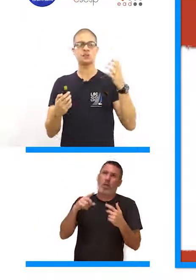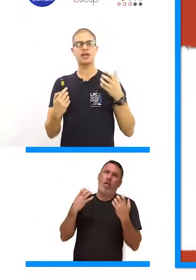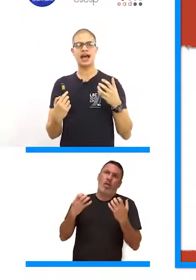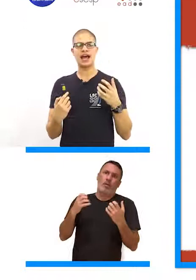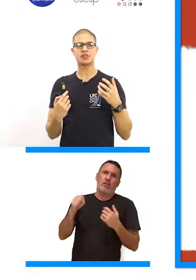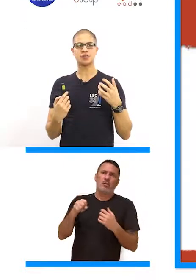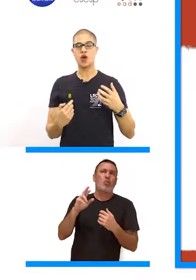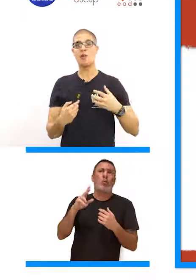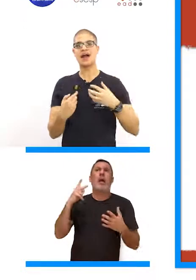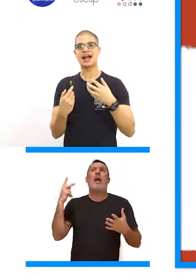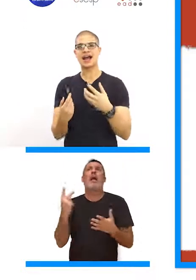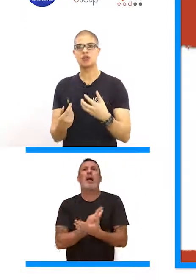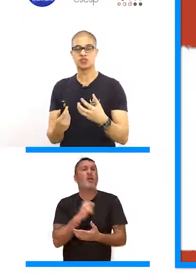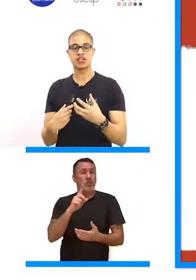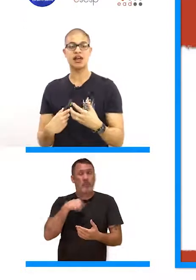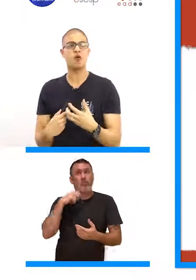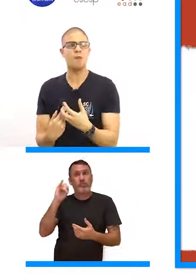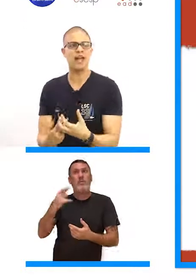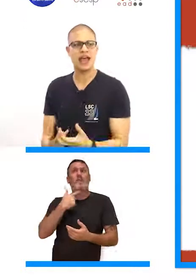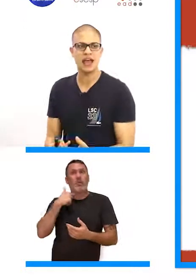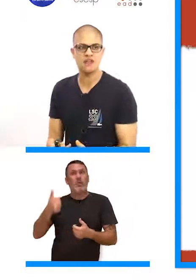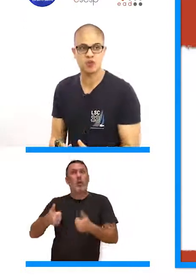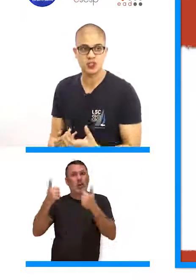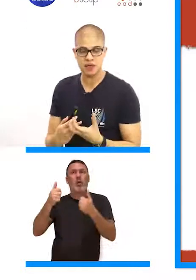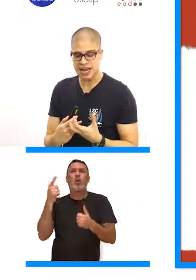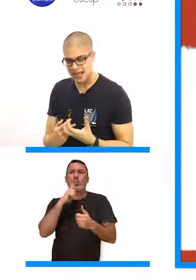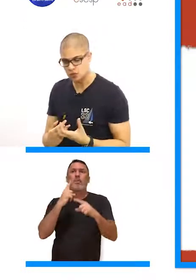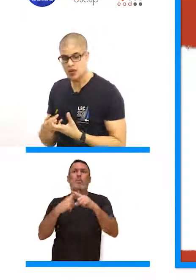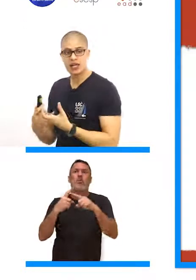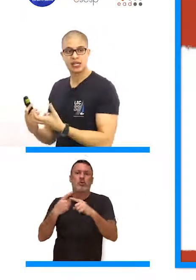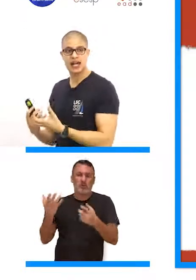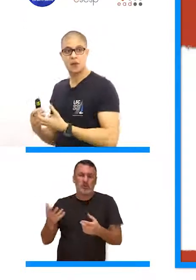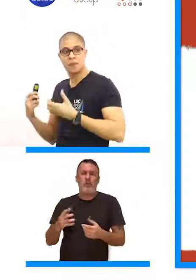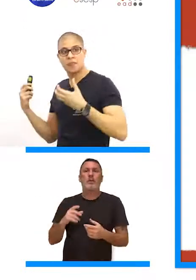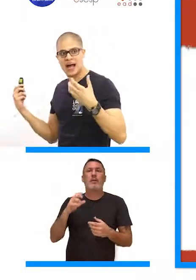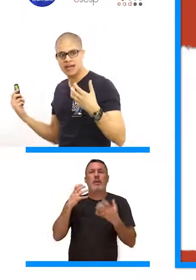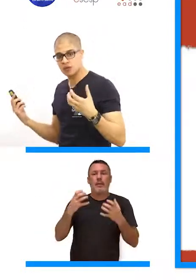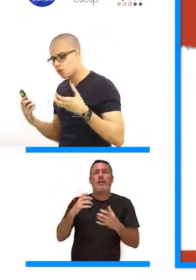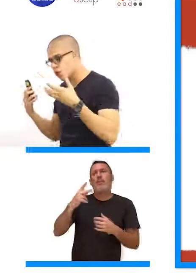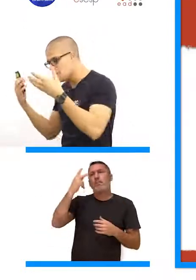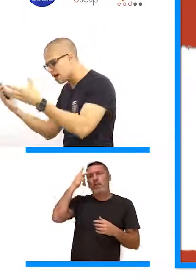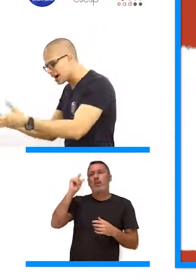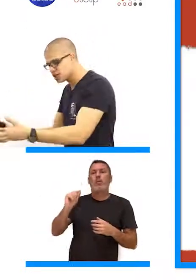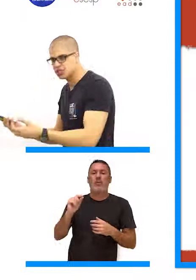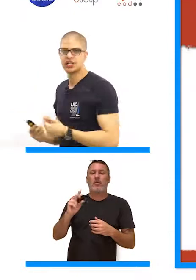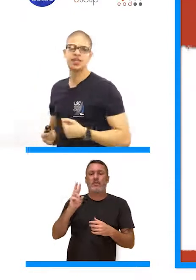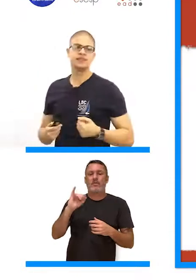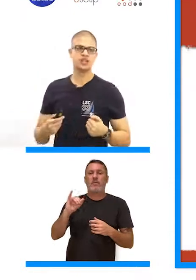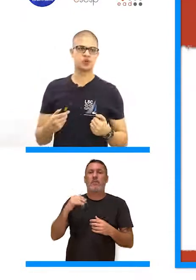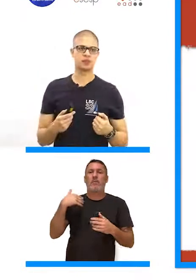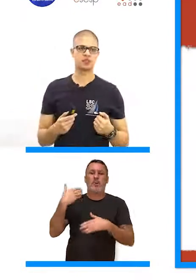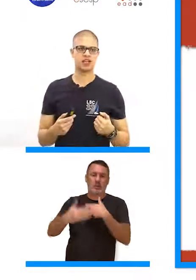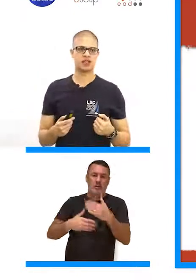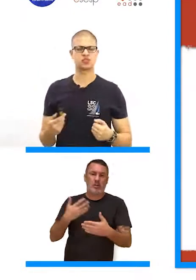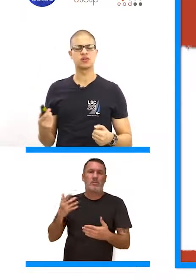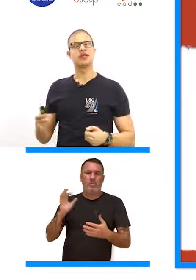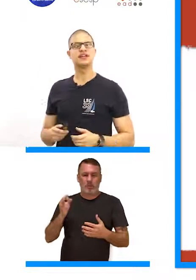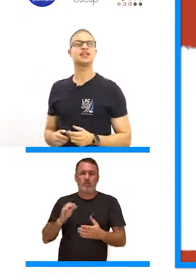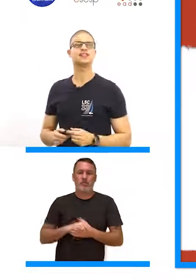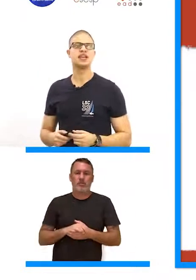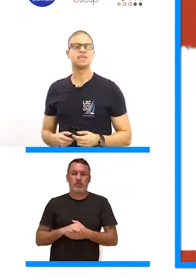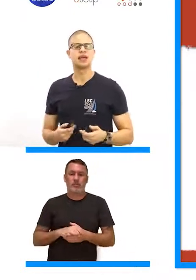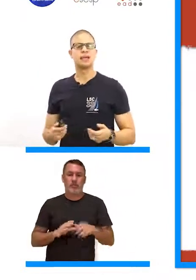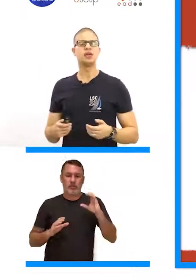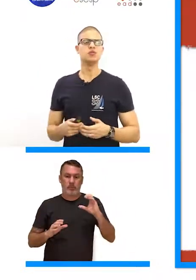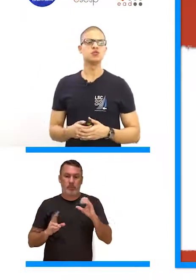algo esperado, não é uma causa, seria algo benéfico, esperado, claro, para o combate desse processo.